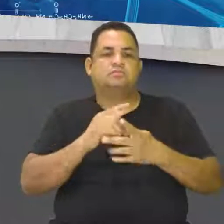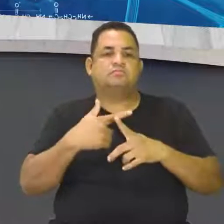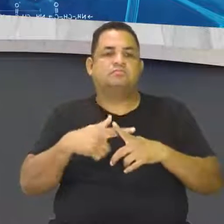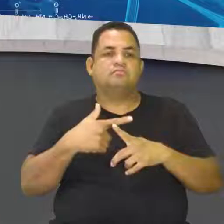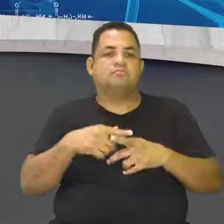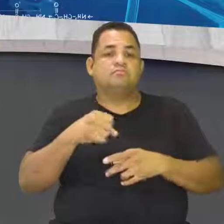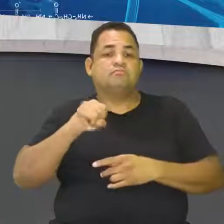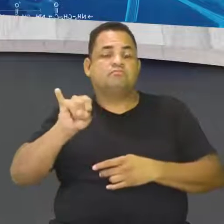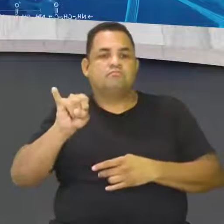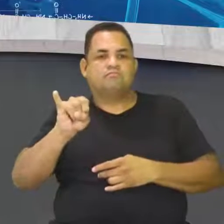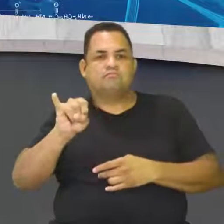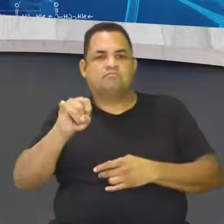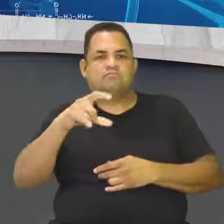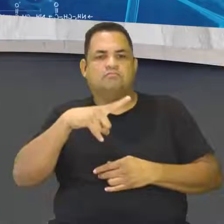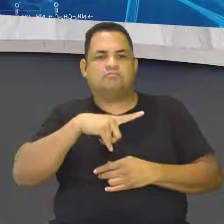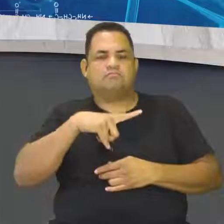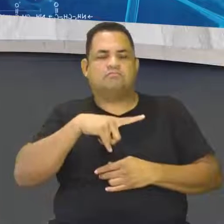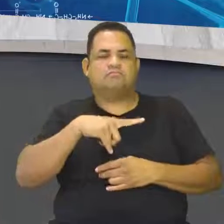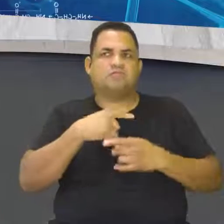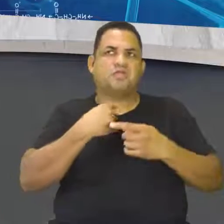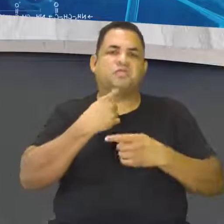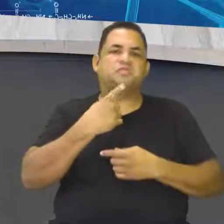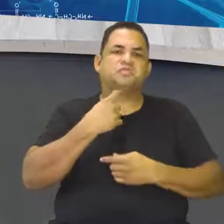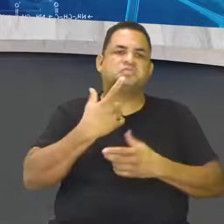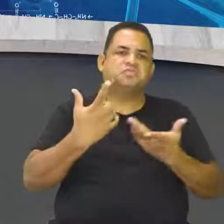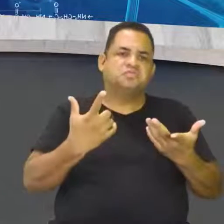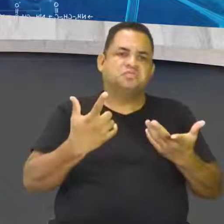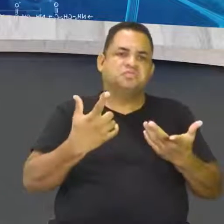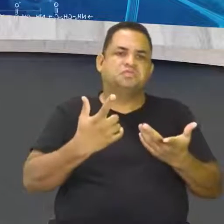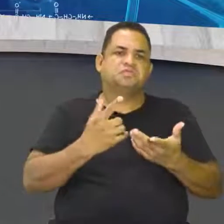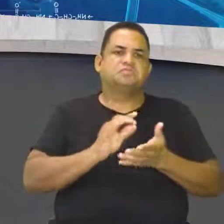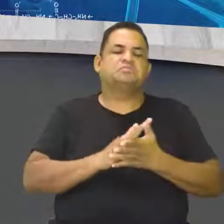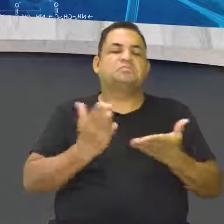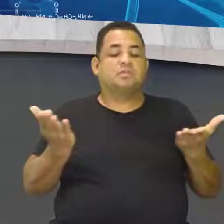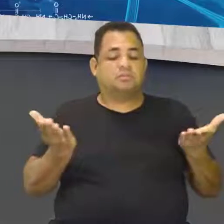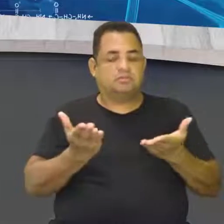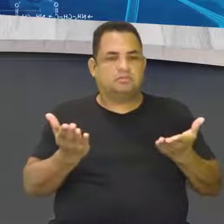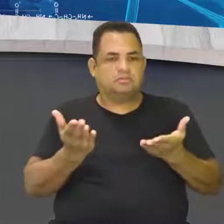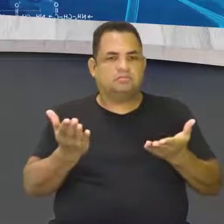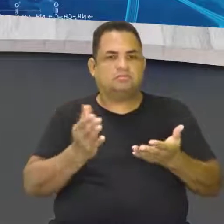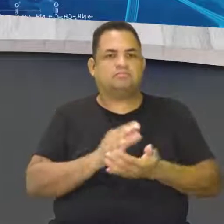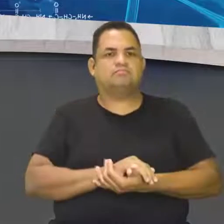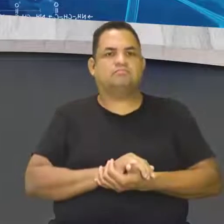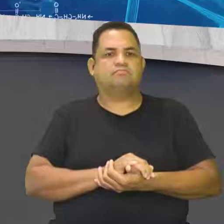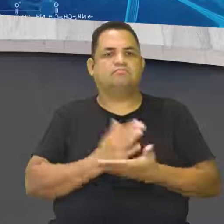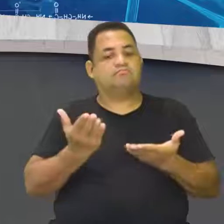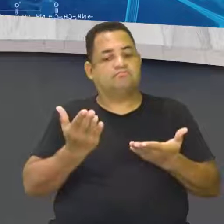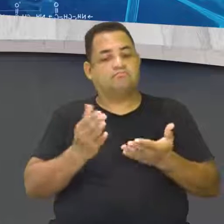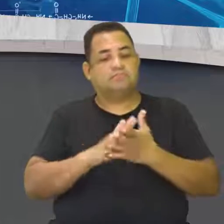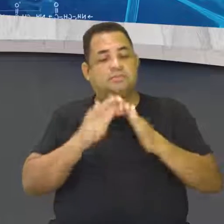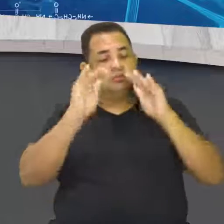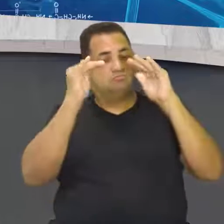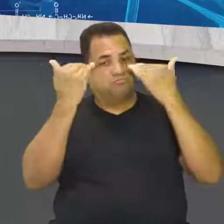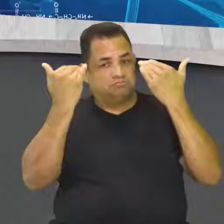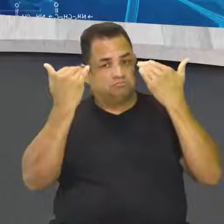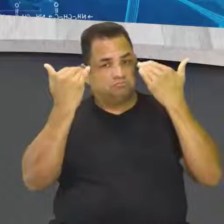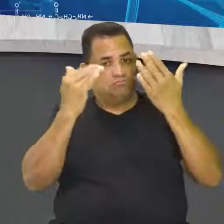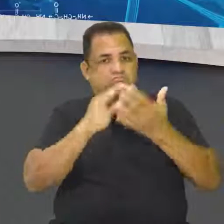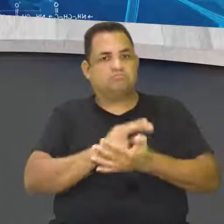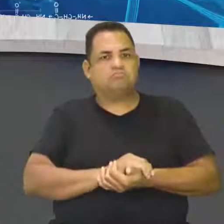porque se você teve alguma dúvida, com certeza agora é hora de ficar atento